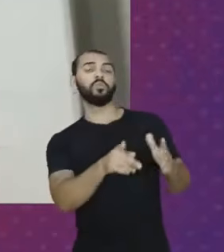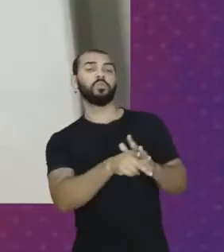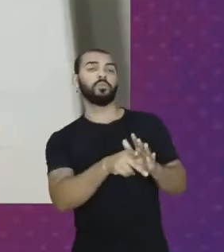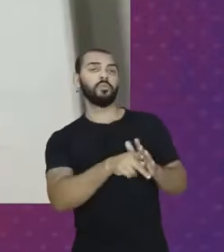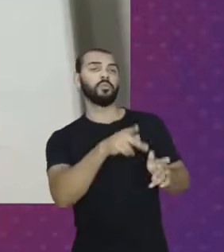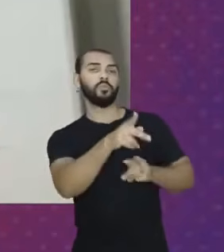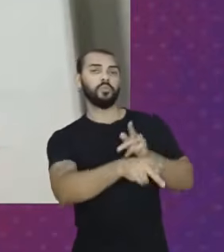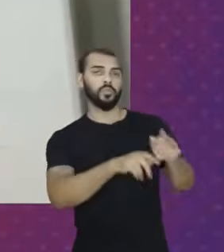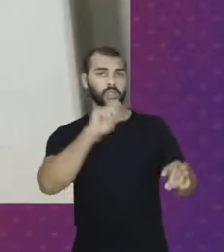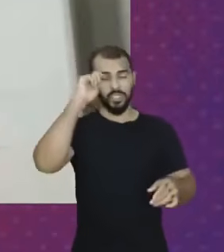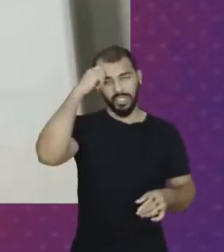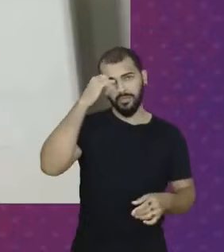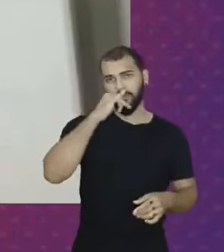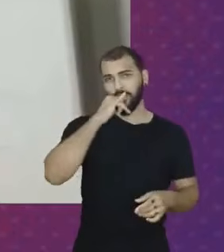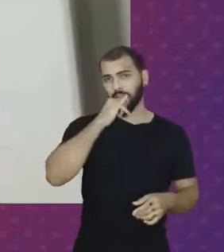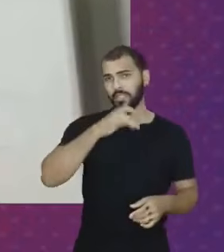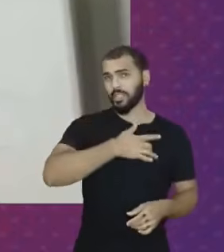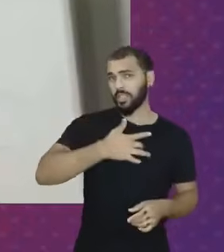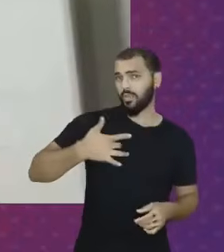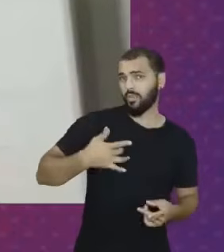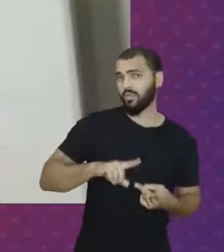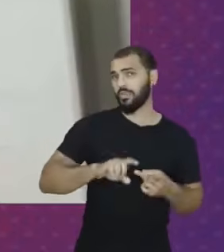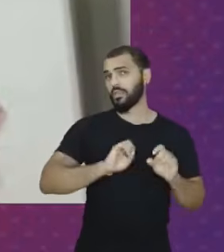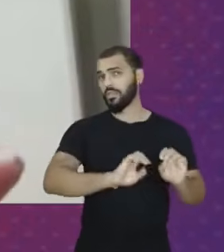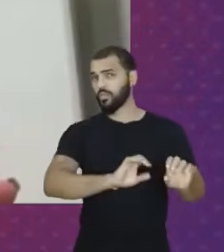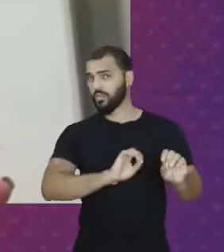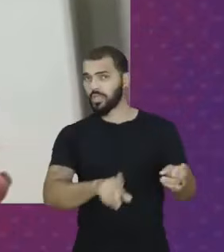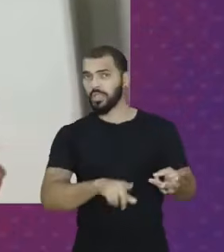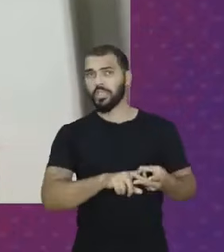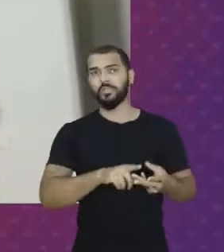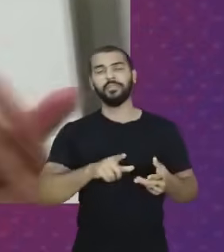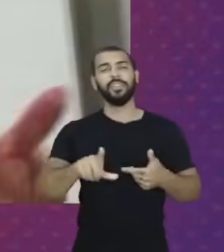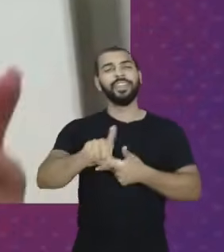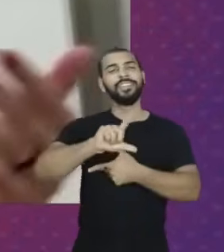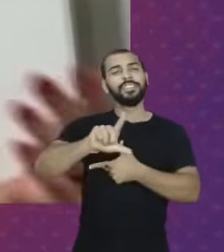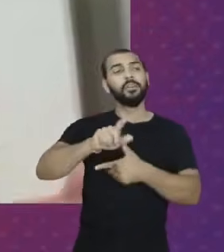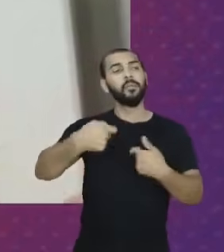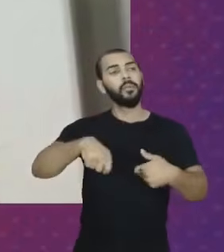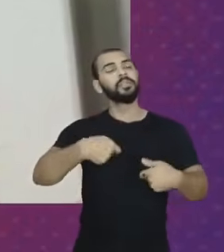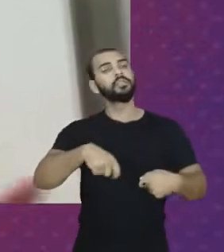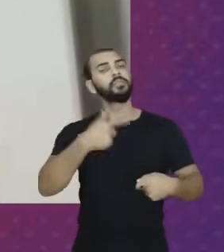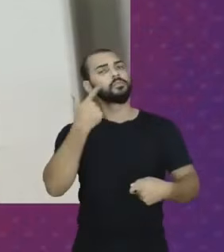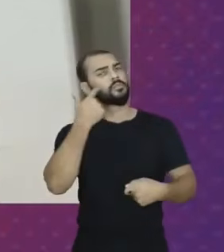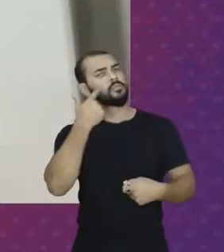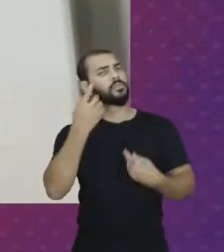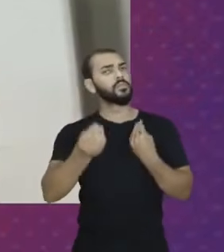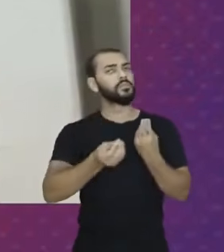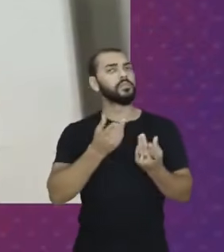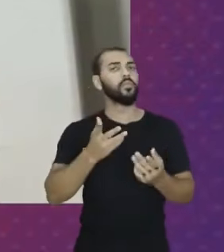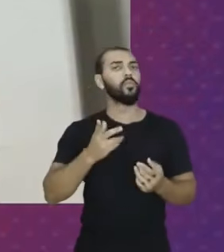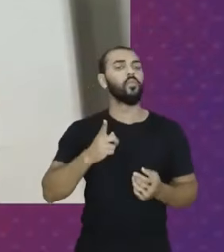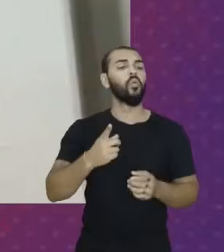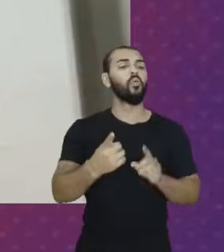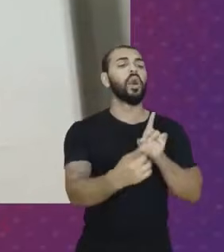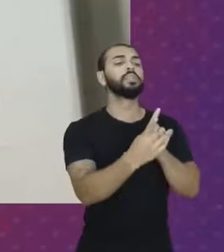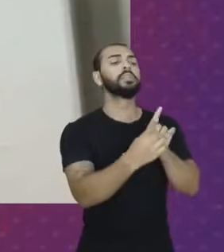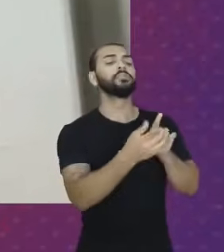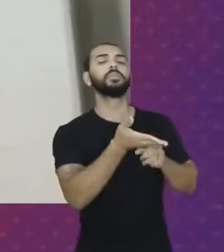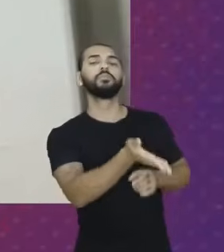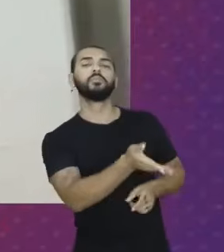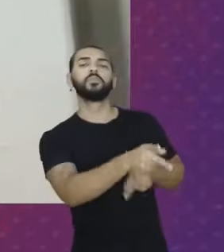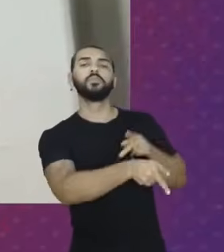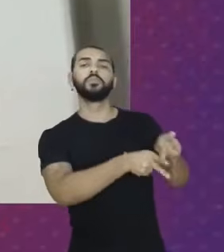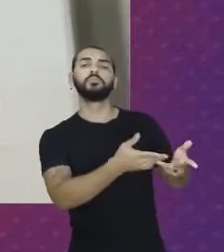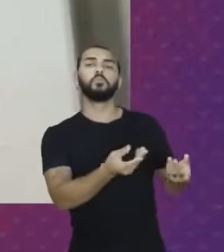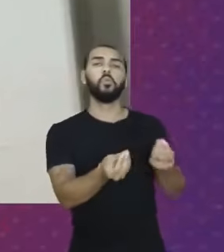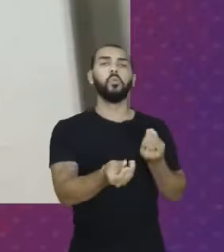educação, ações do executivo que não estejam alcançando. Então, nós fazemos requerimento para perguntar como tem sido o atendimento dessa população,